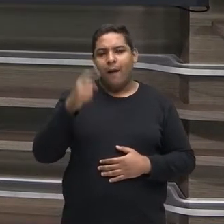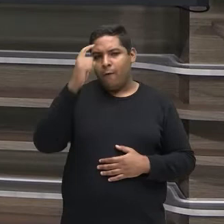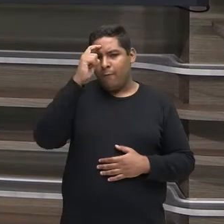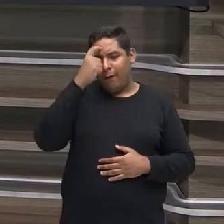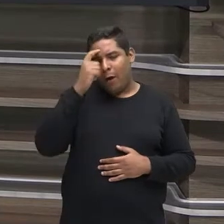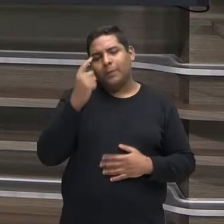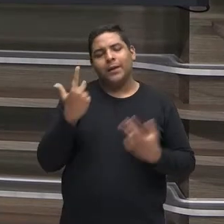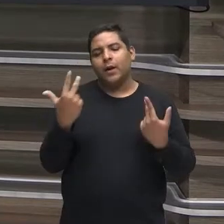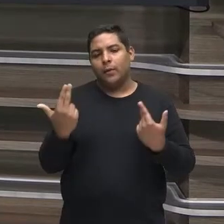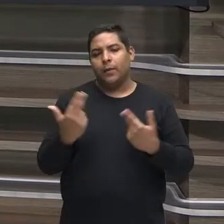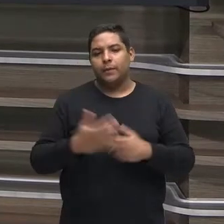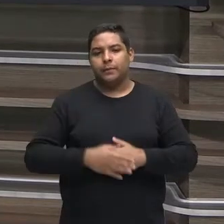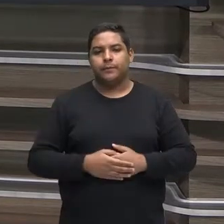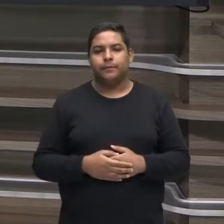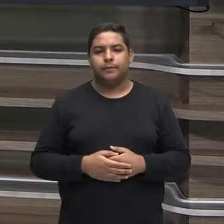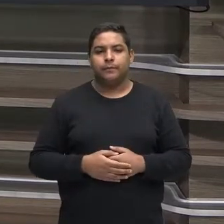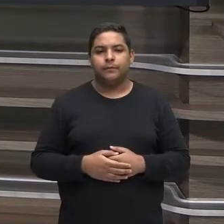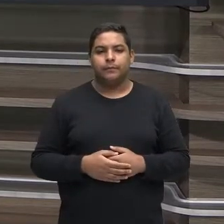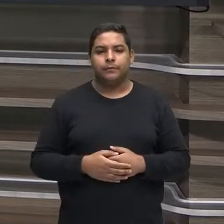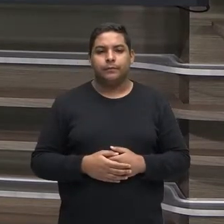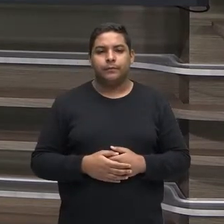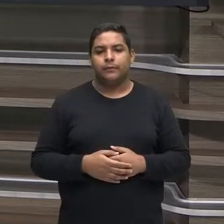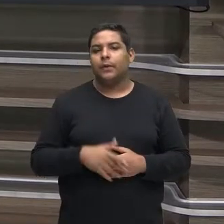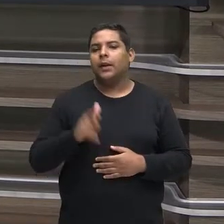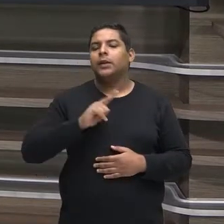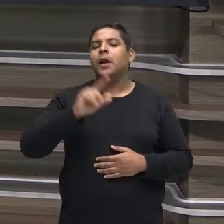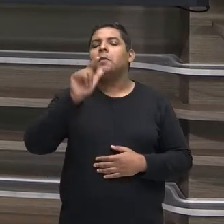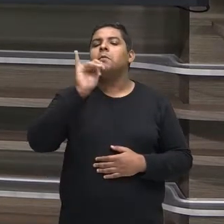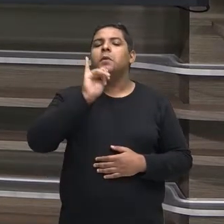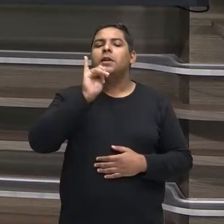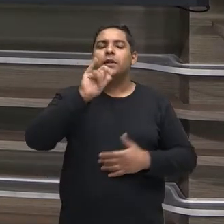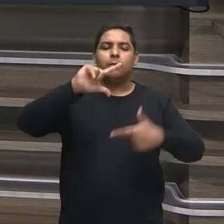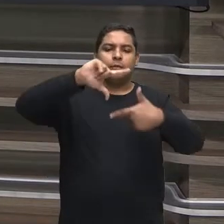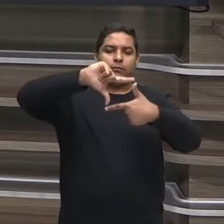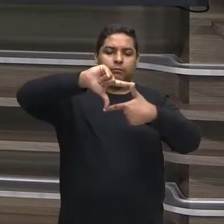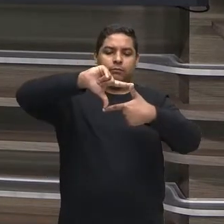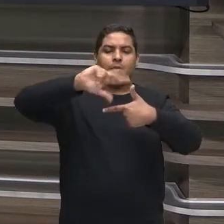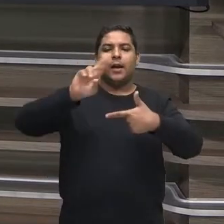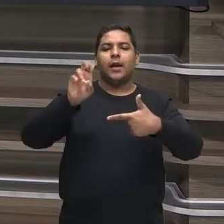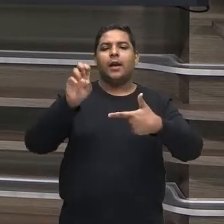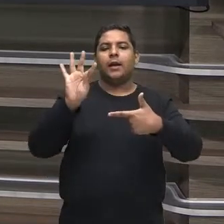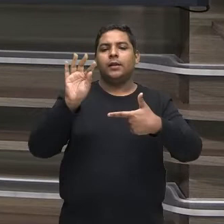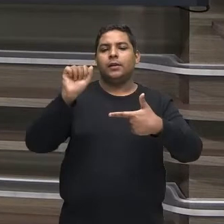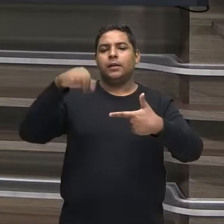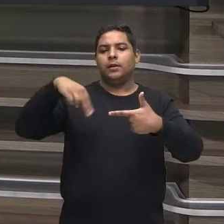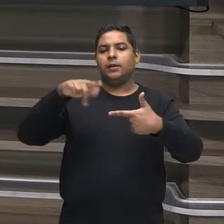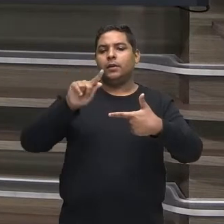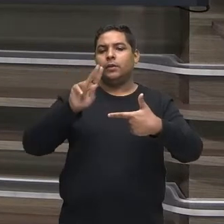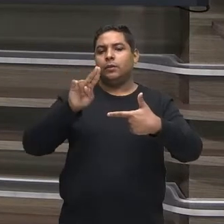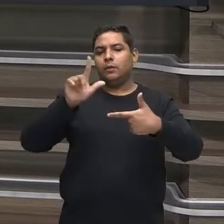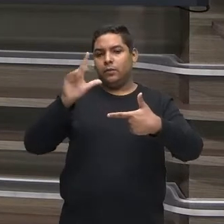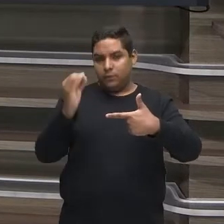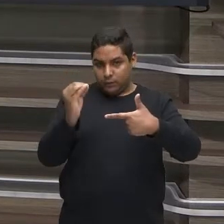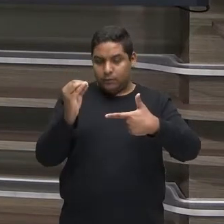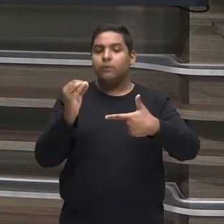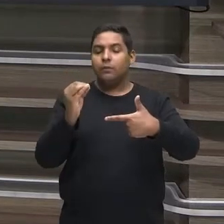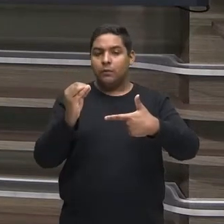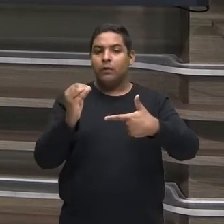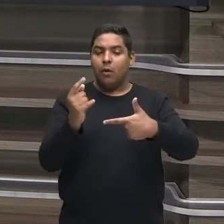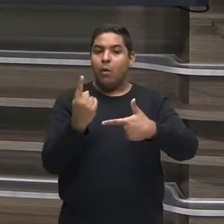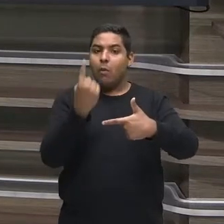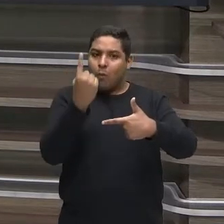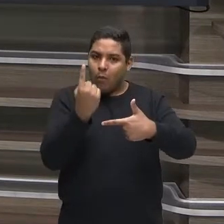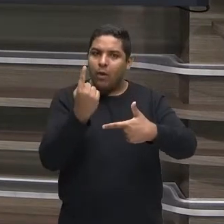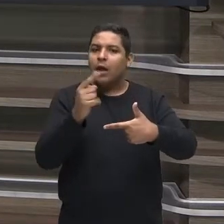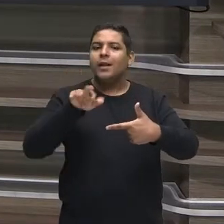ok? Ah, temos o trapézio retângulo. Show de bola! O trapézio retângulo. Um dos lados não paralelos